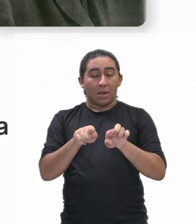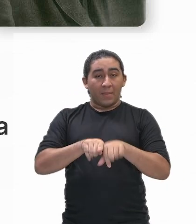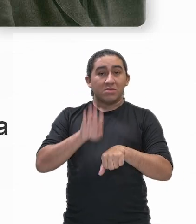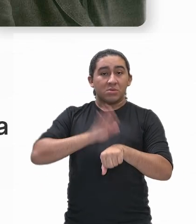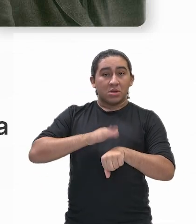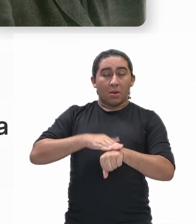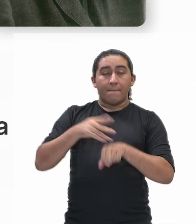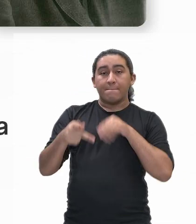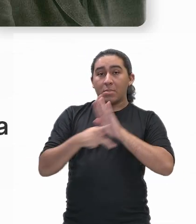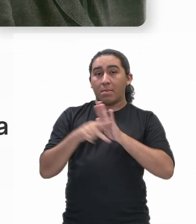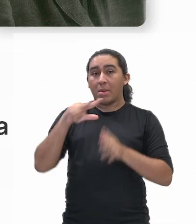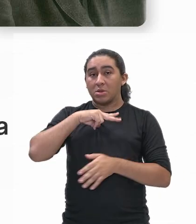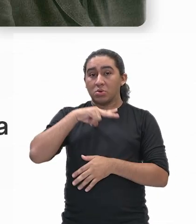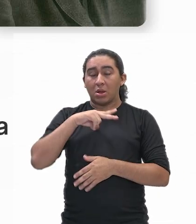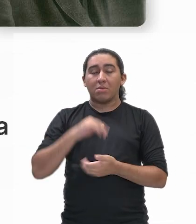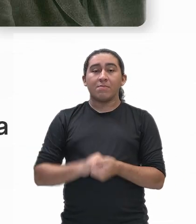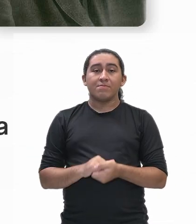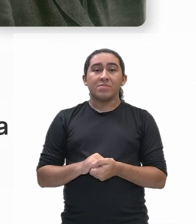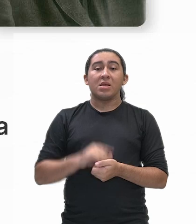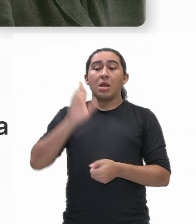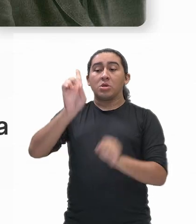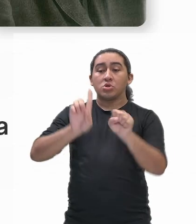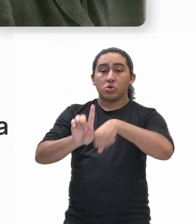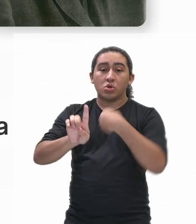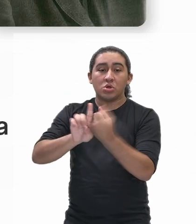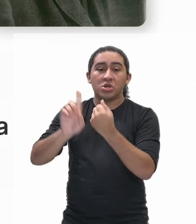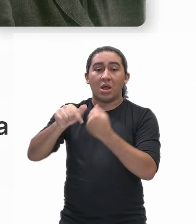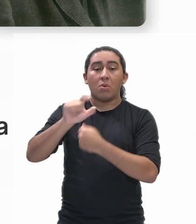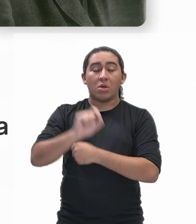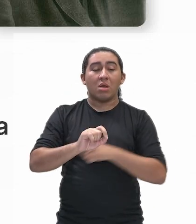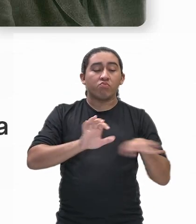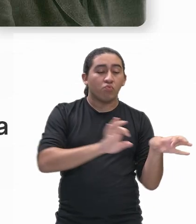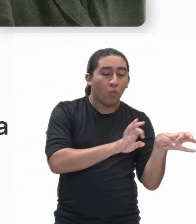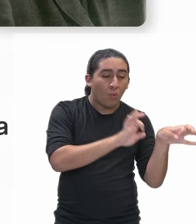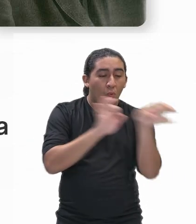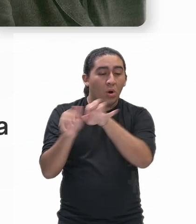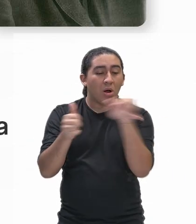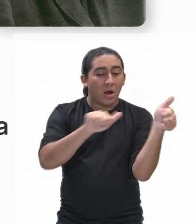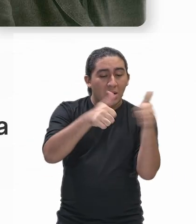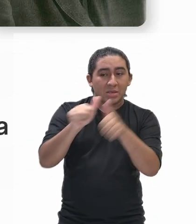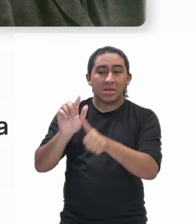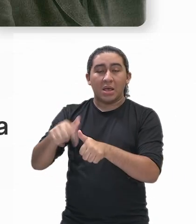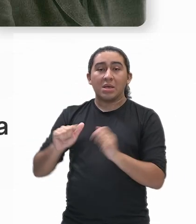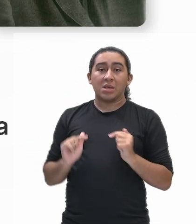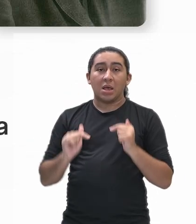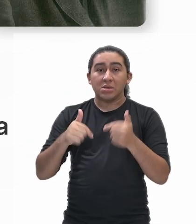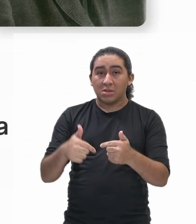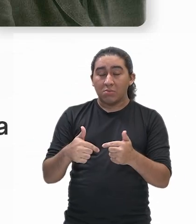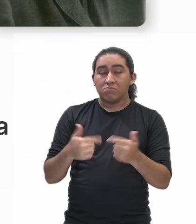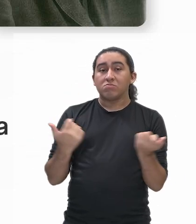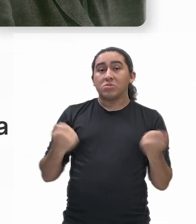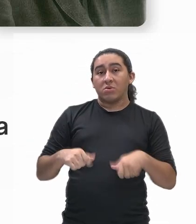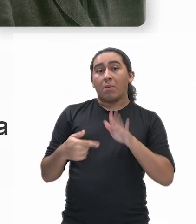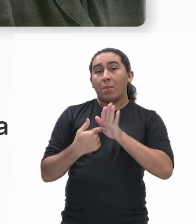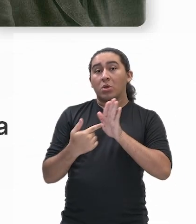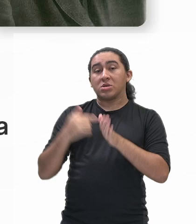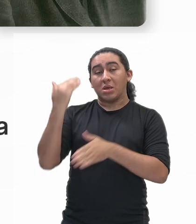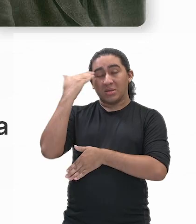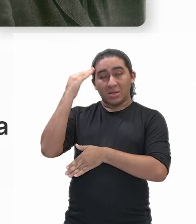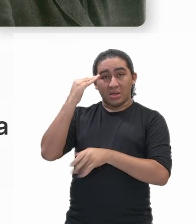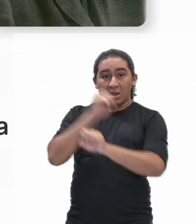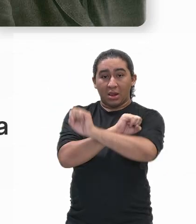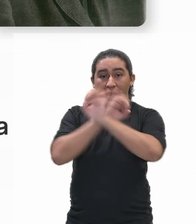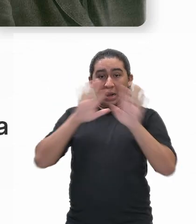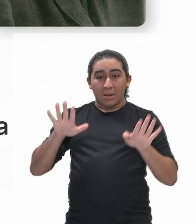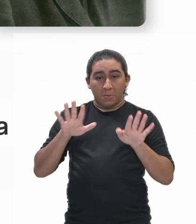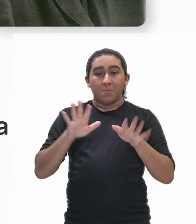e cabe à sociologia interpretar essa maneira de agir, tornando-a compreensível.